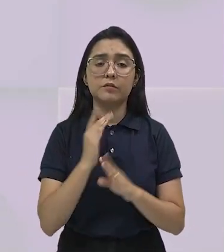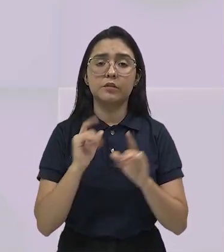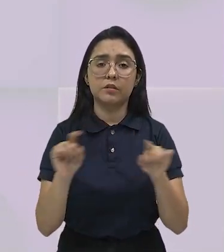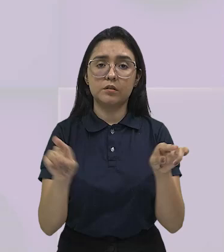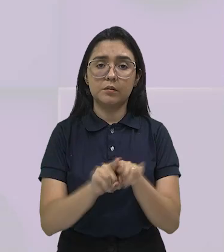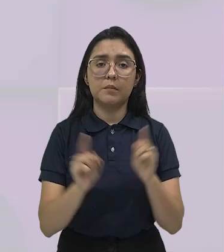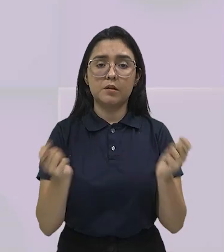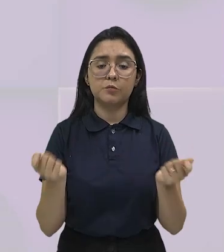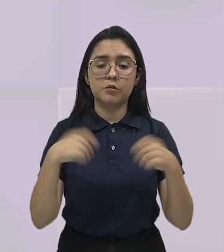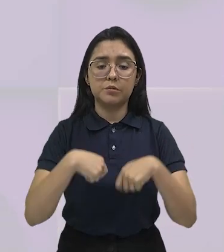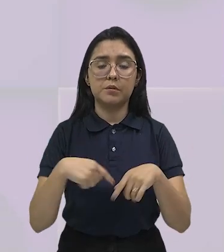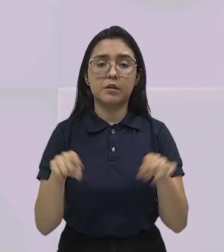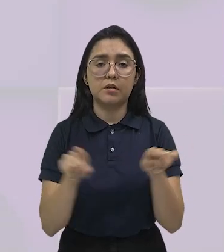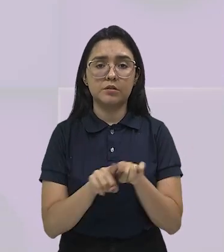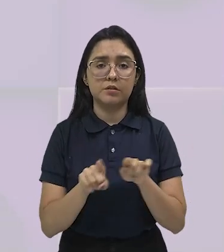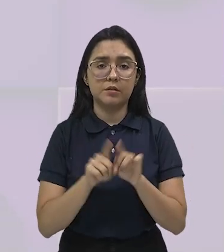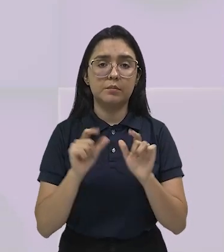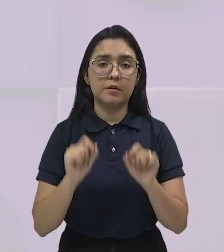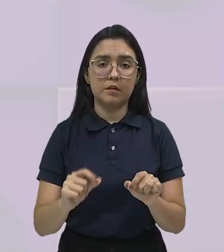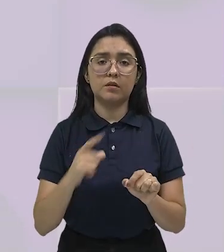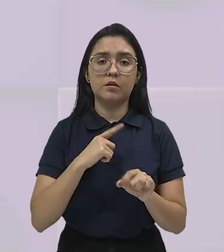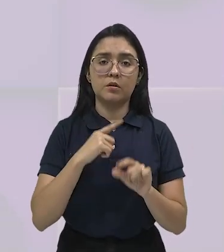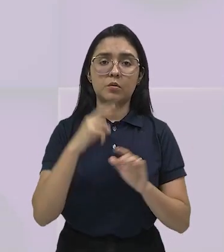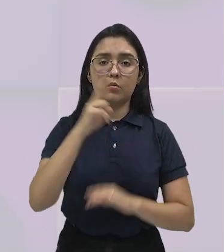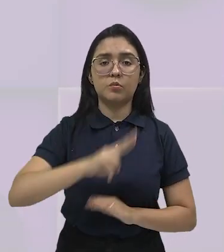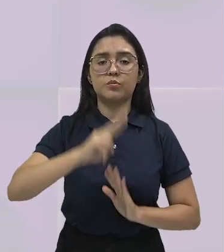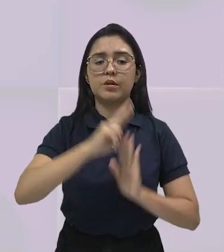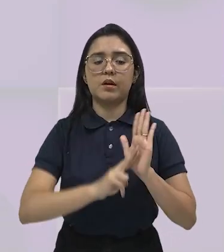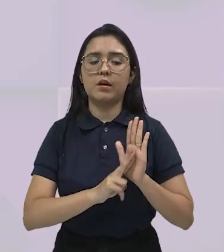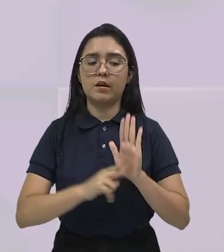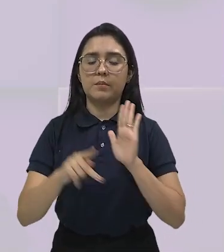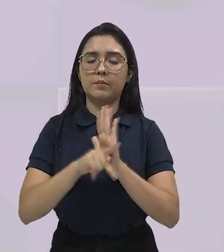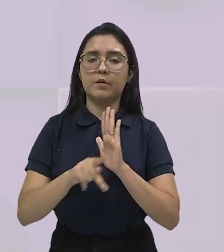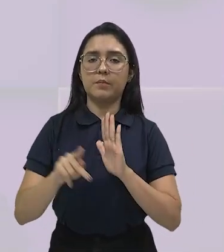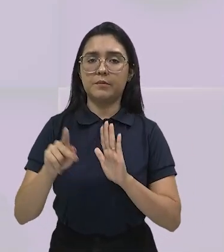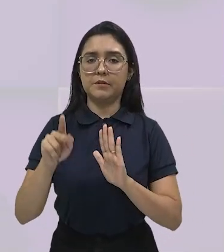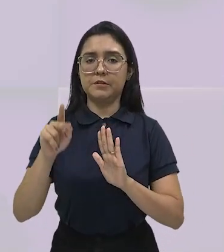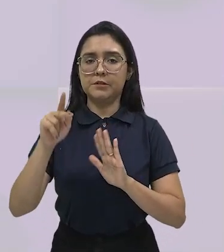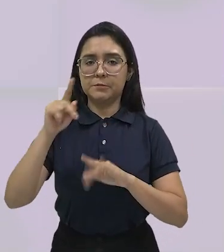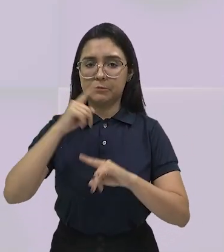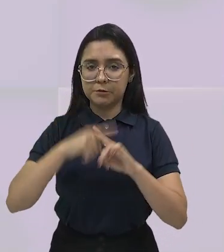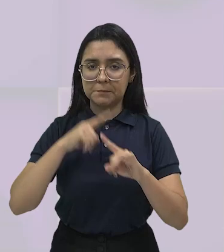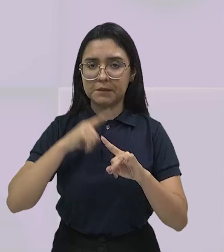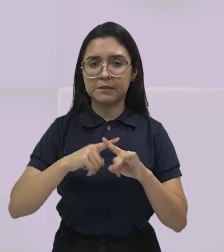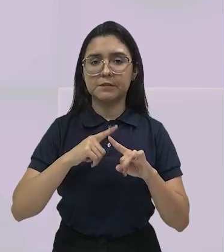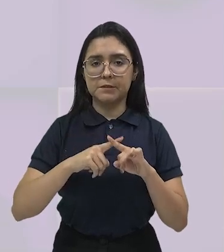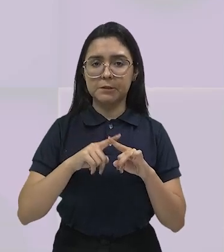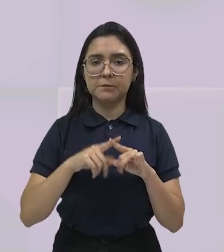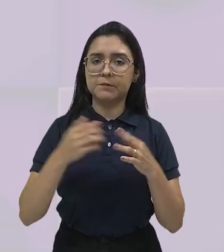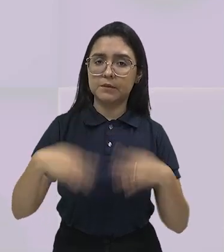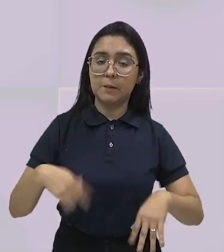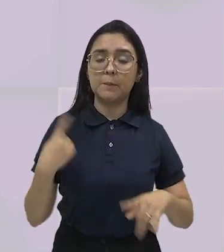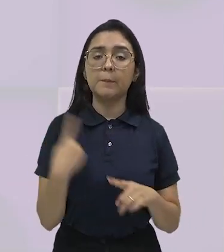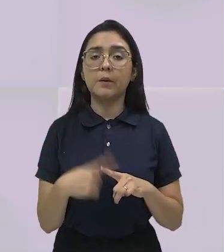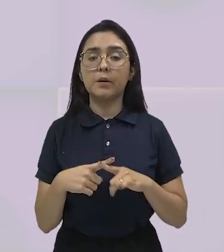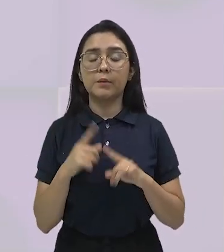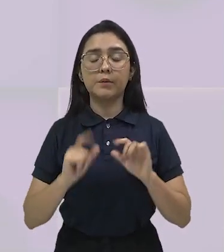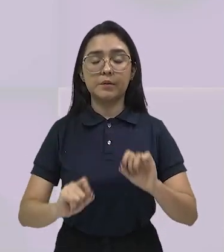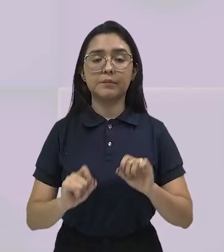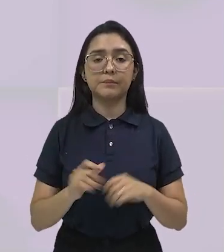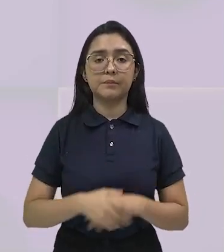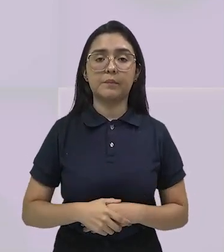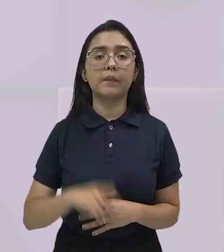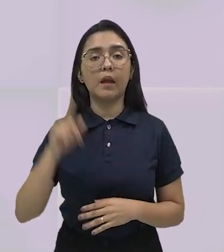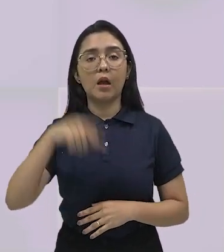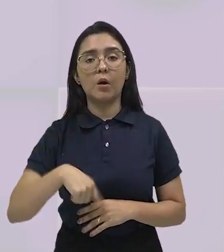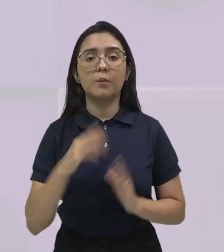identifique as possibilidades e você aplique o princípio multiplicativo, porque ele, voltando,